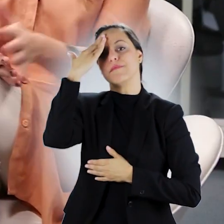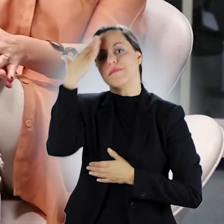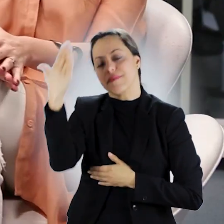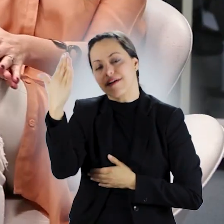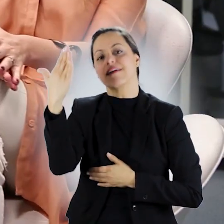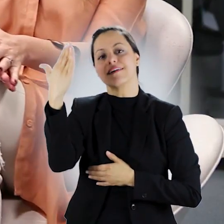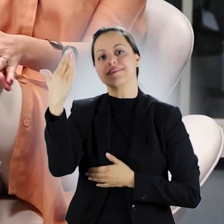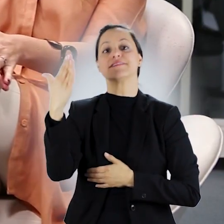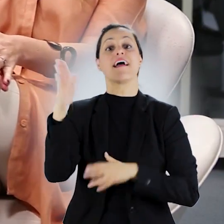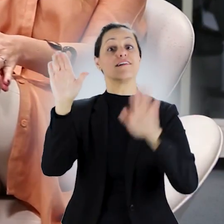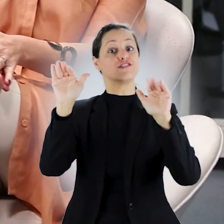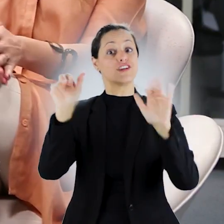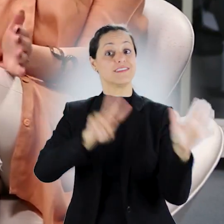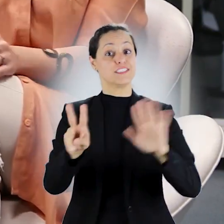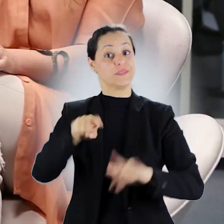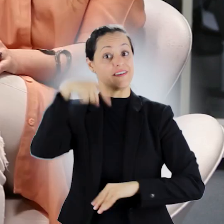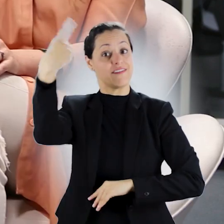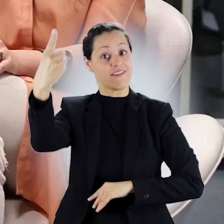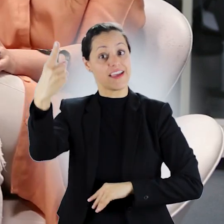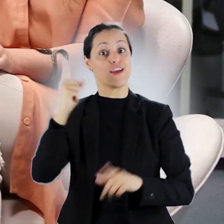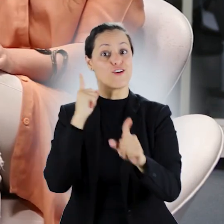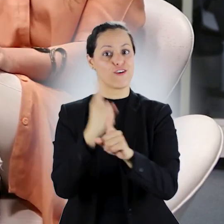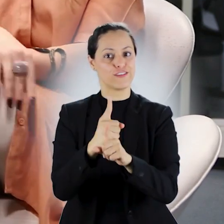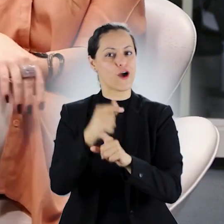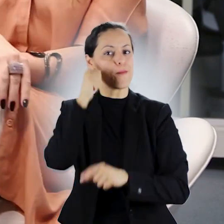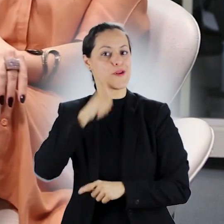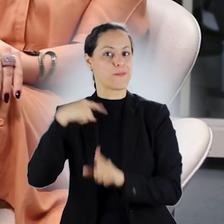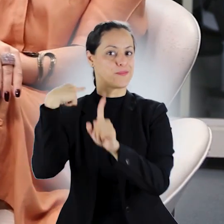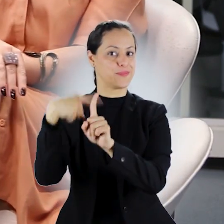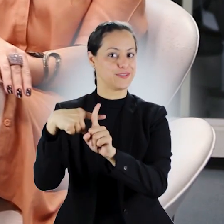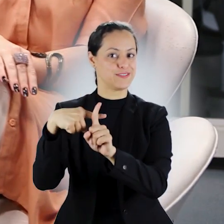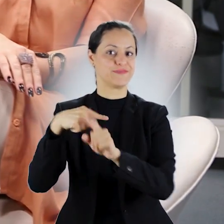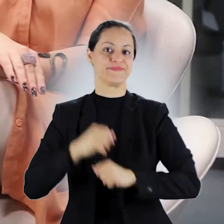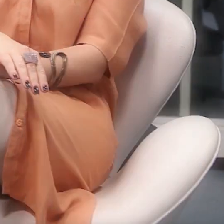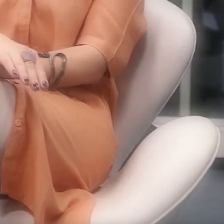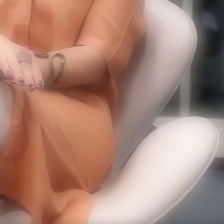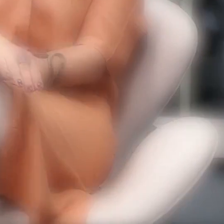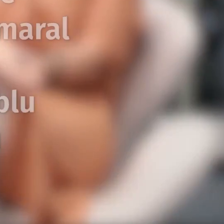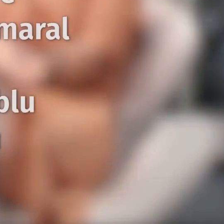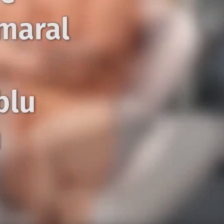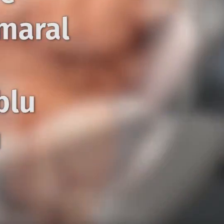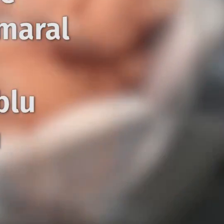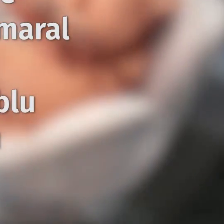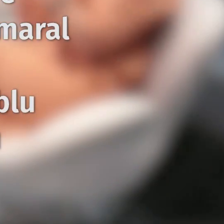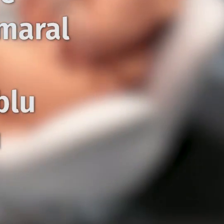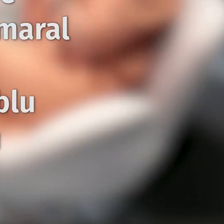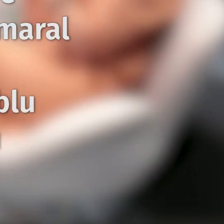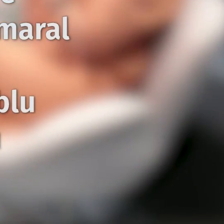Obrigada, Milena, foi um prazer. Obrigada a vocês. Tchau, até semana que vem com mais uma Mulher Positiva.